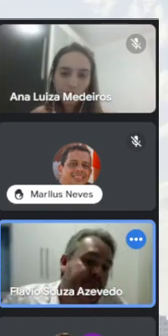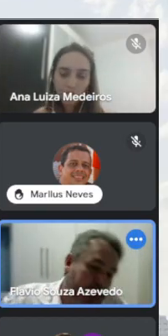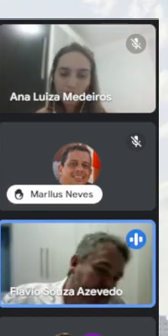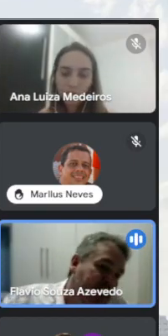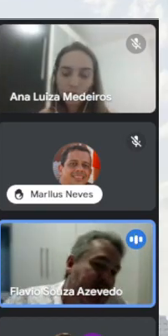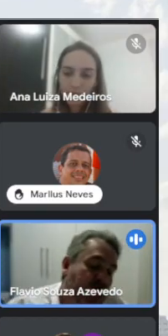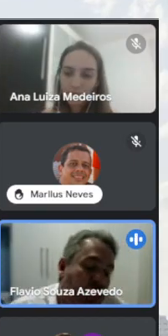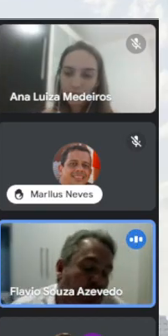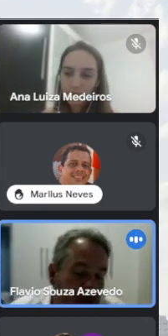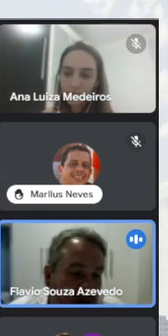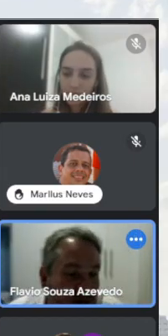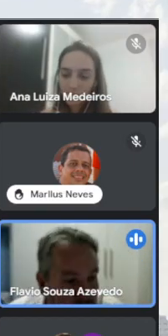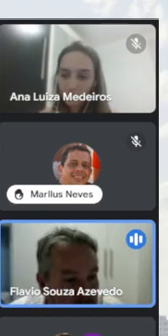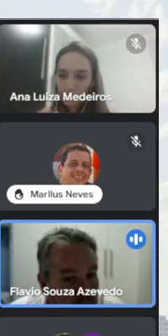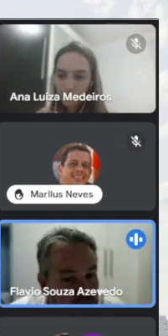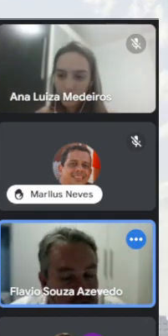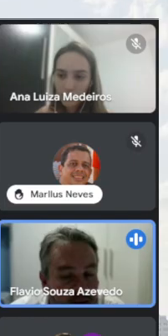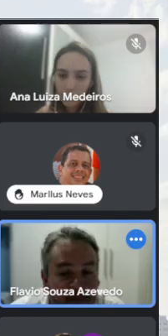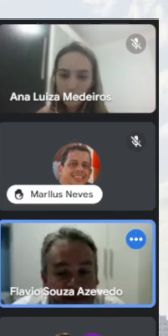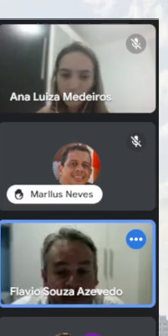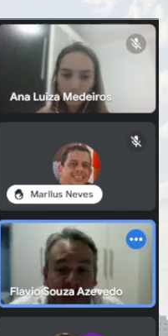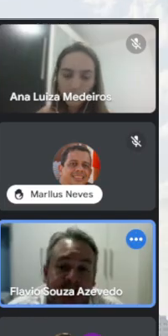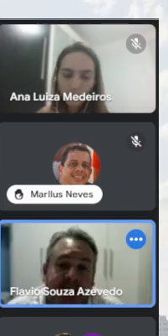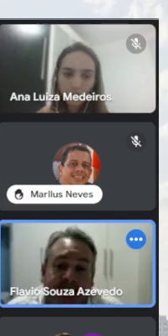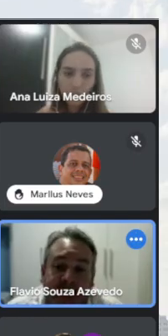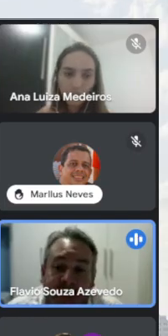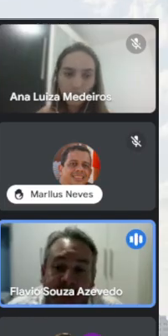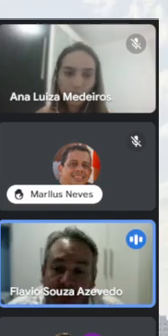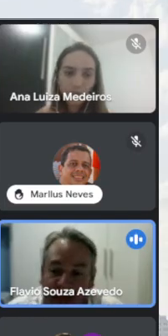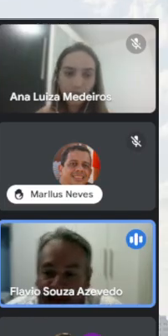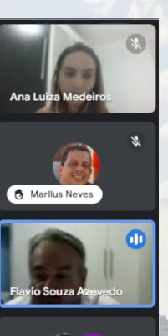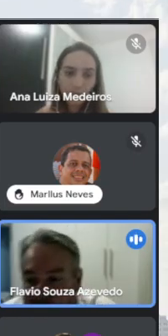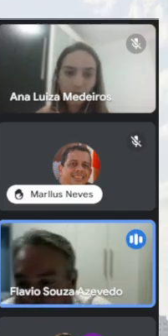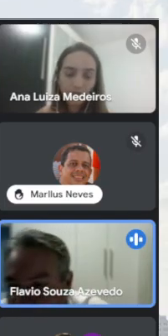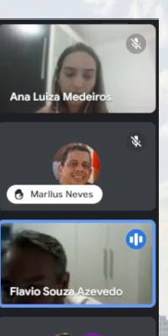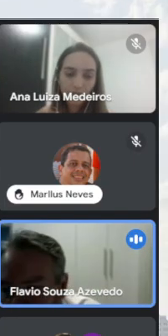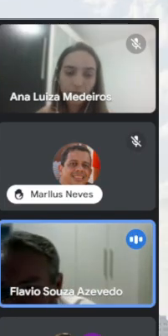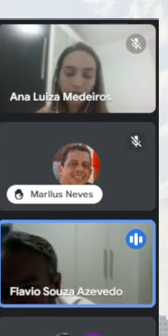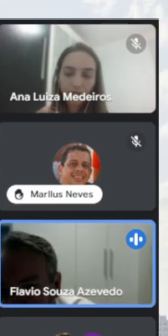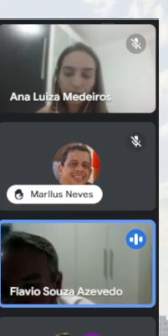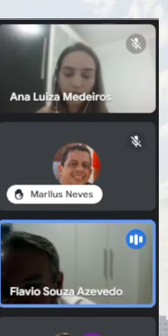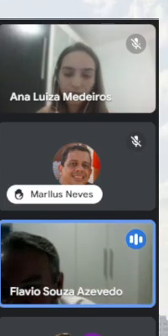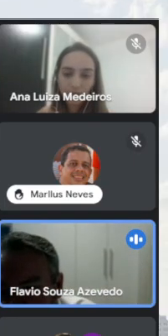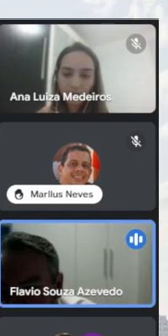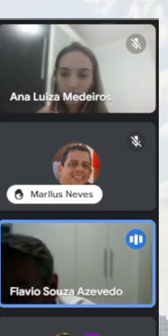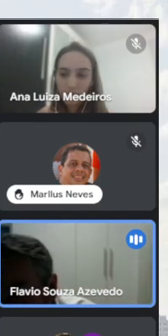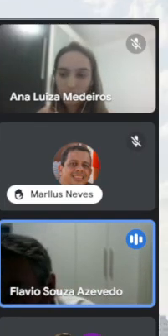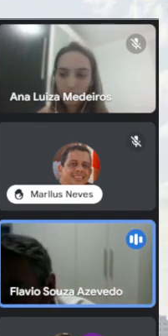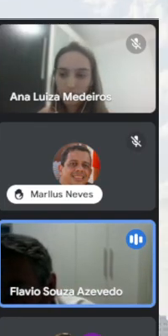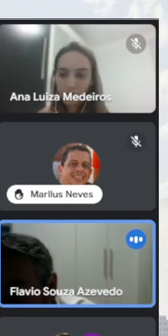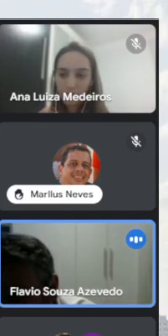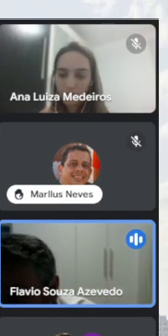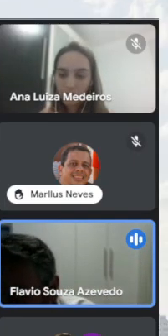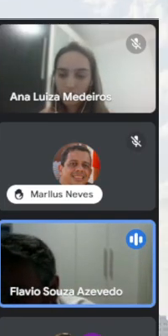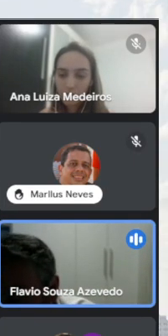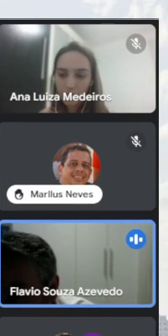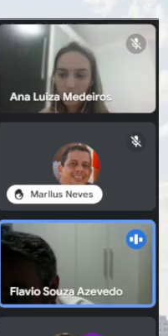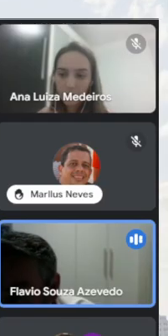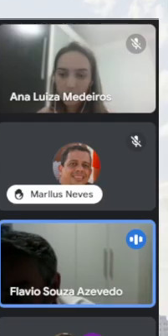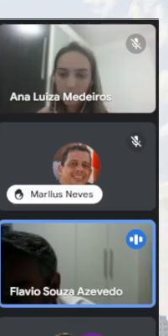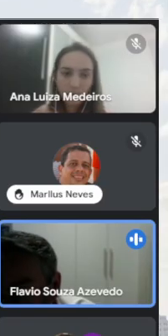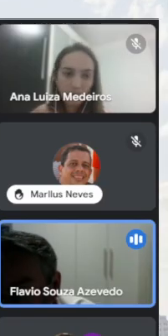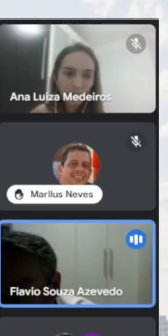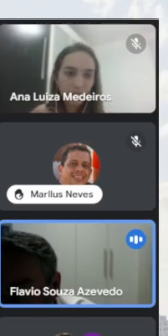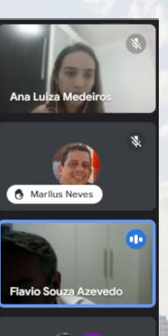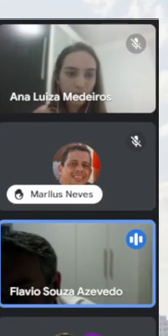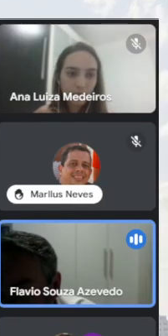engenharia para uma questão social, que é importante. E essas fotos aqui que você está vendo aí, foi quando